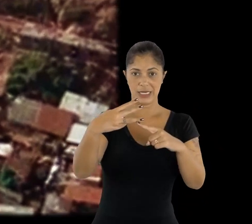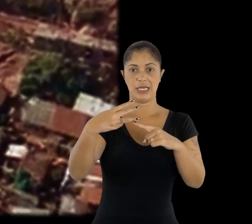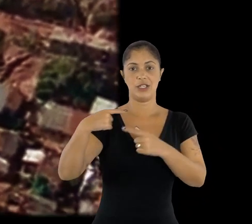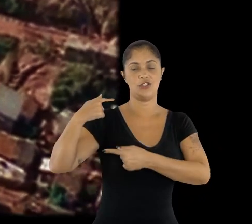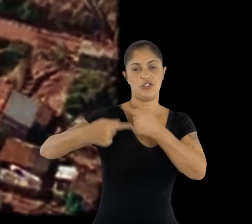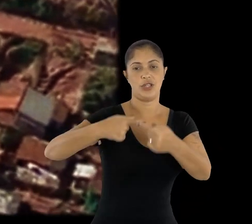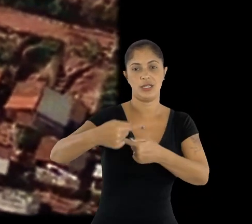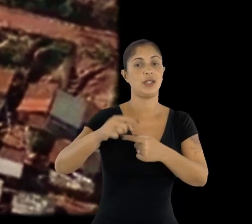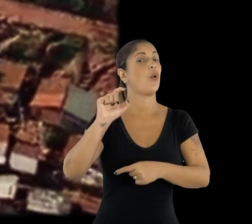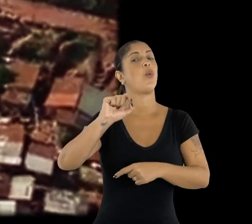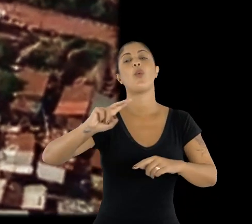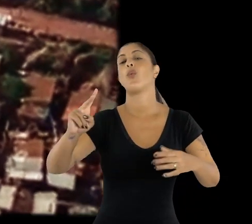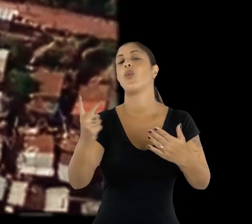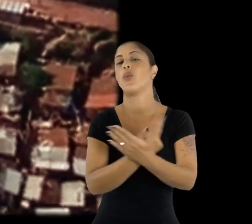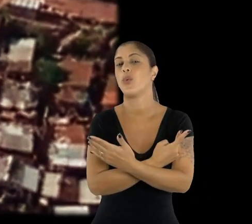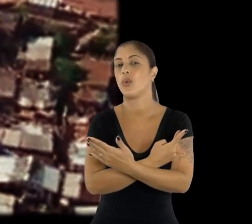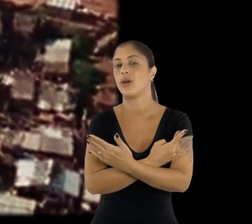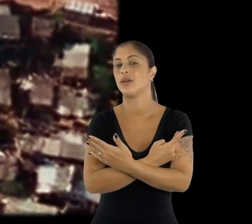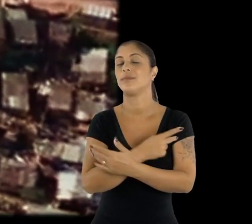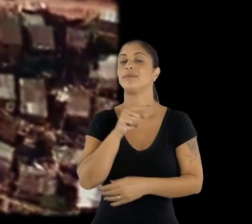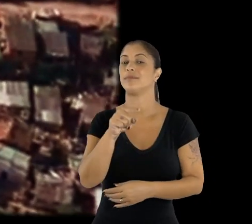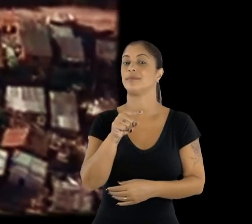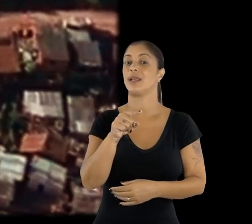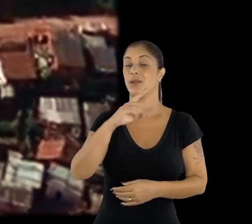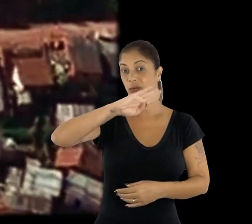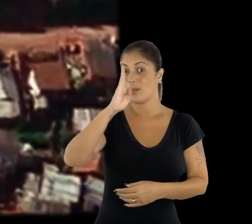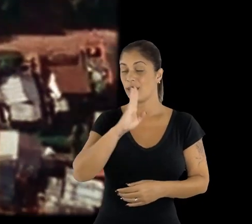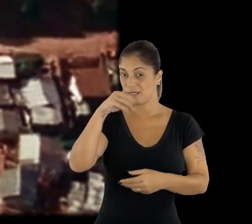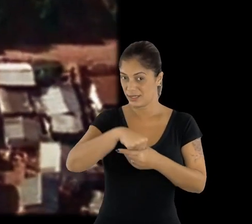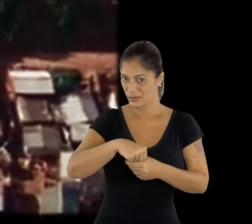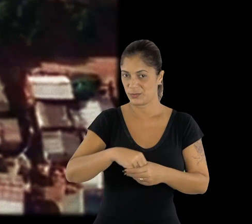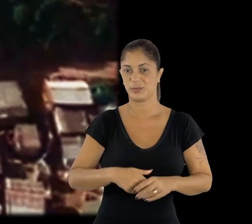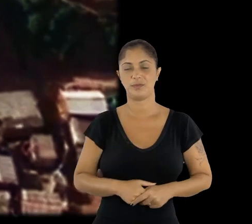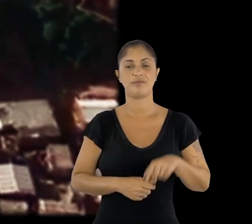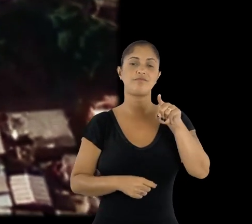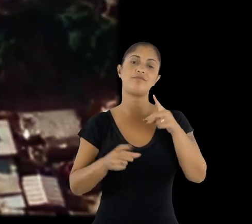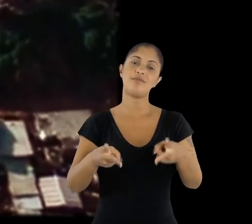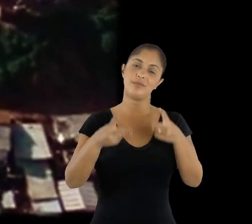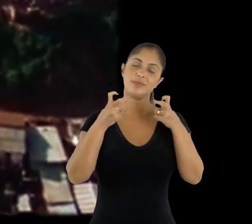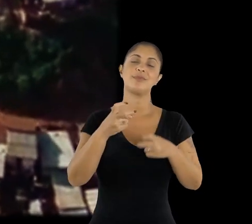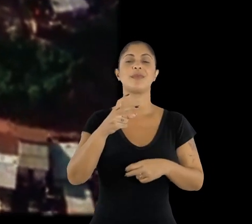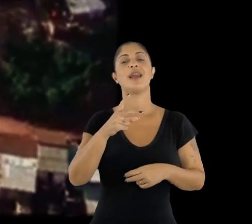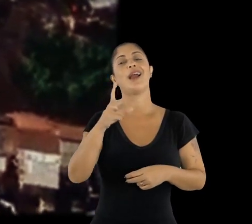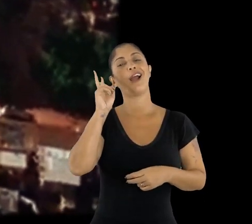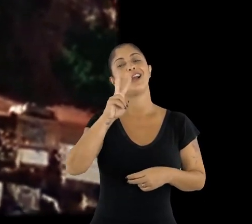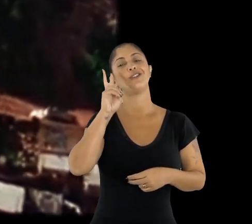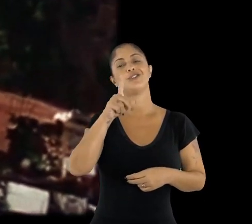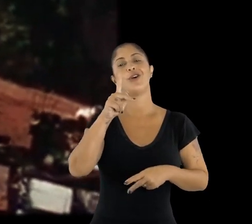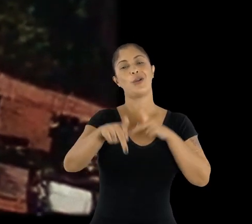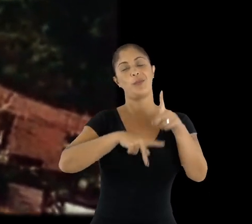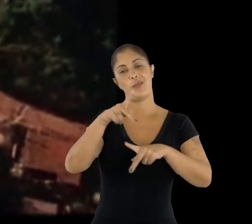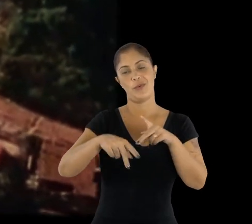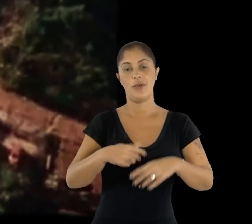3 gerações aqui o que aconteceu com o companheiro Brasil. Aí eles perceberam que era a história de um